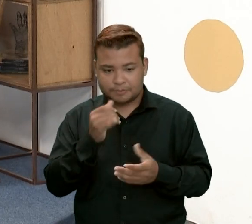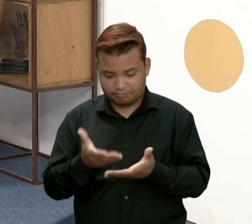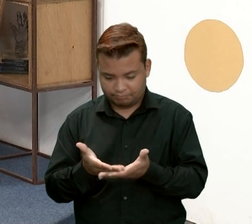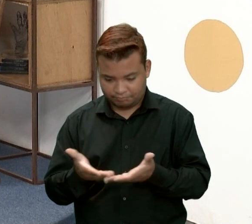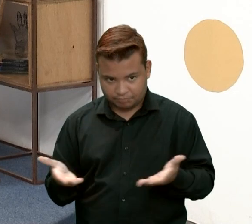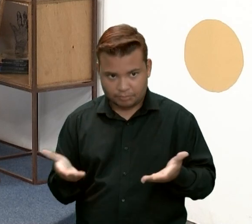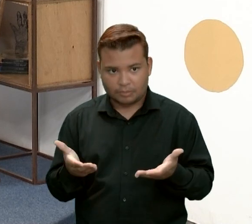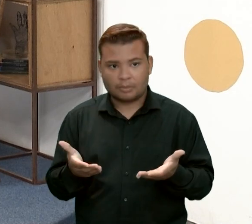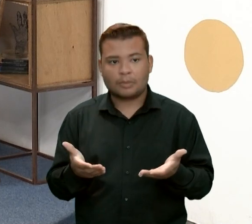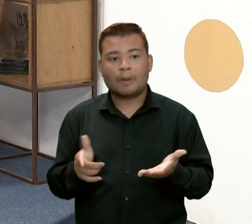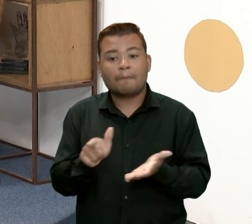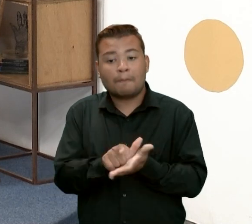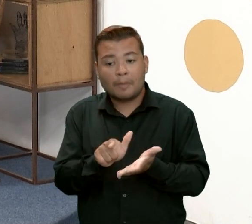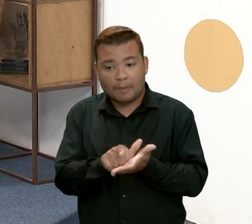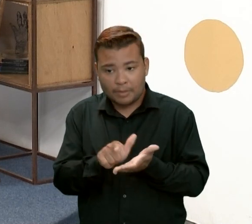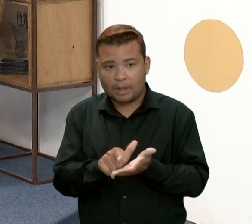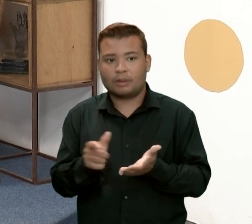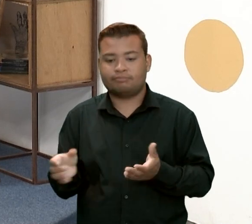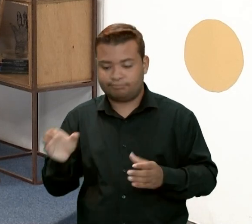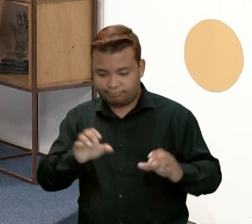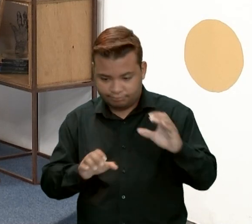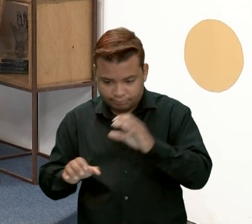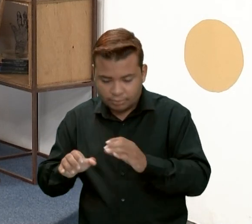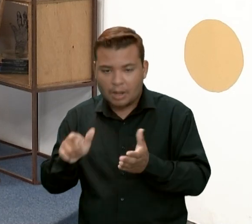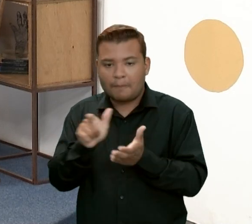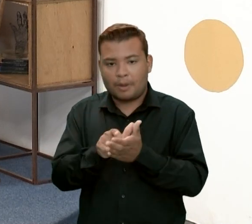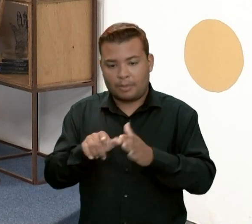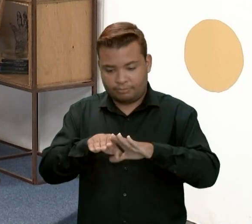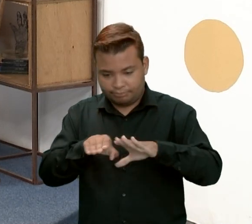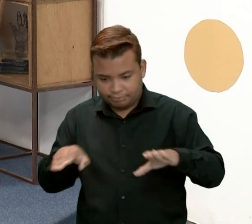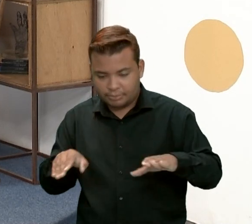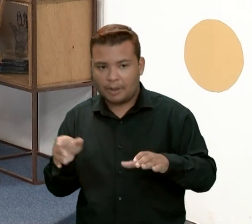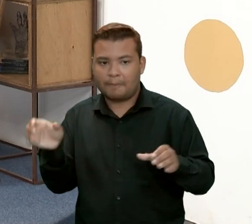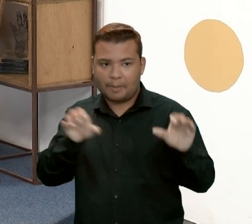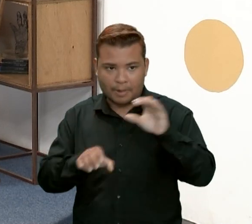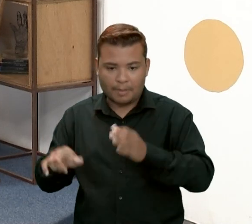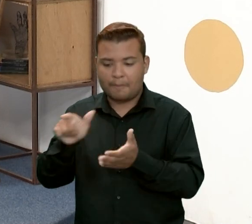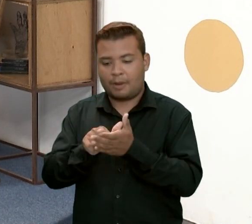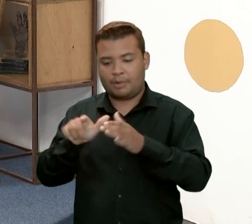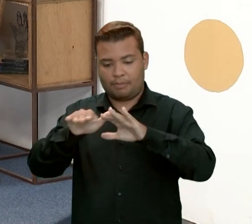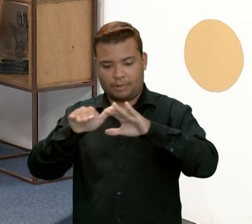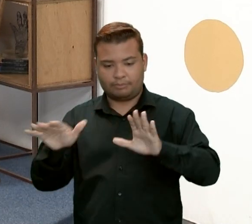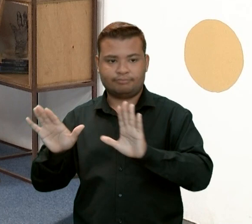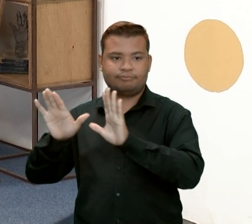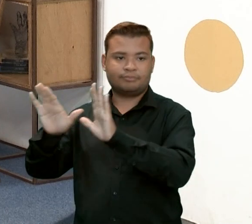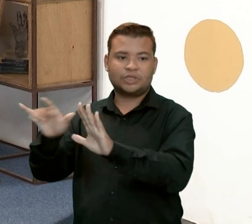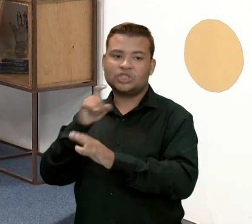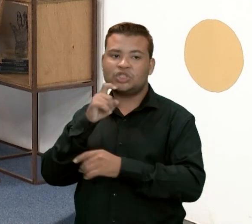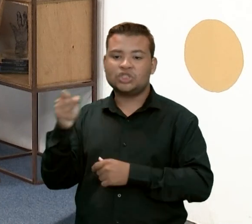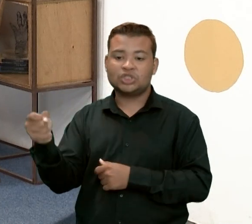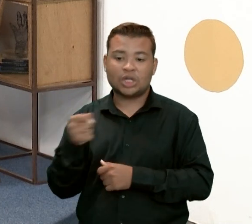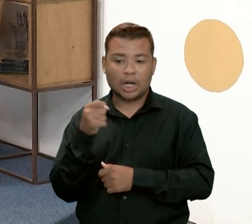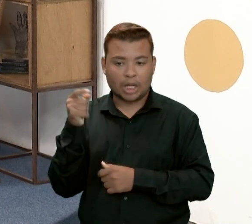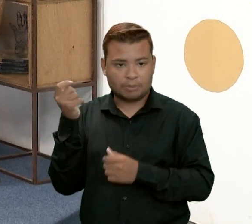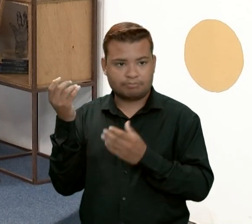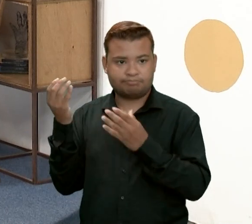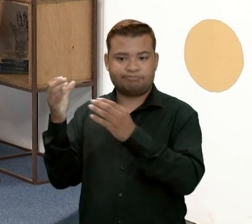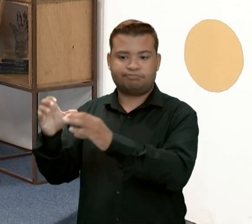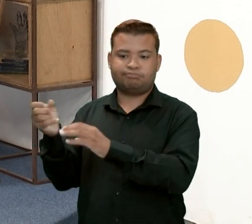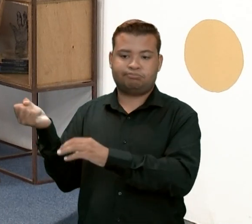coloca outro papel toalha, depois outra camada de vegetal e deixa na geladeira, fica lá à disposição. Fica muito mais